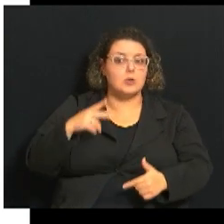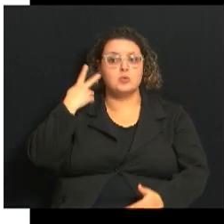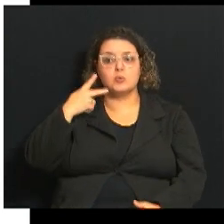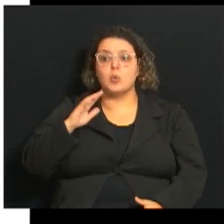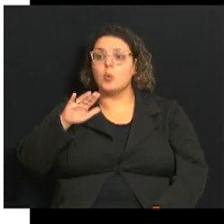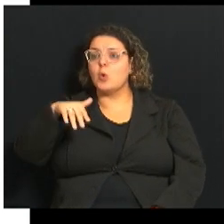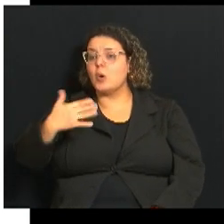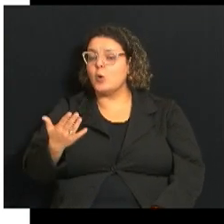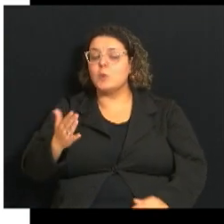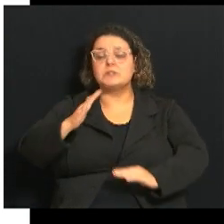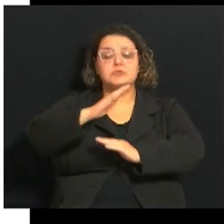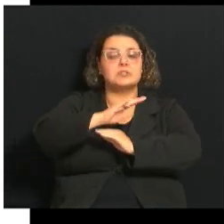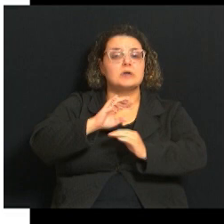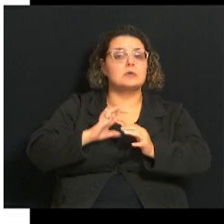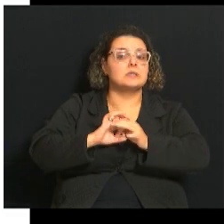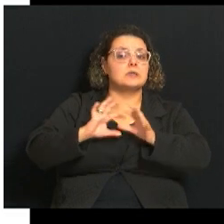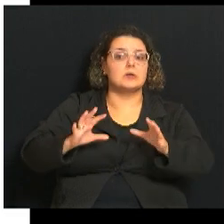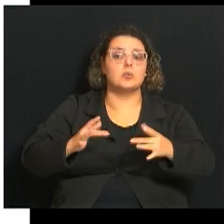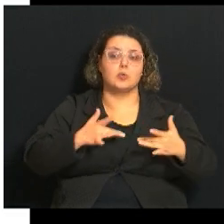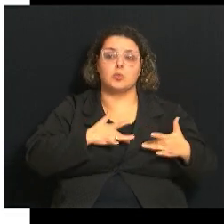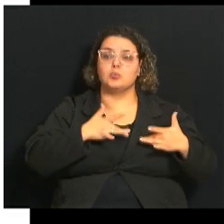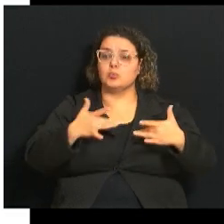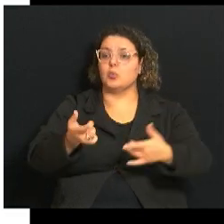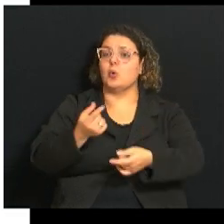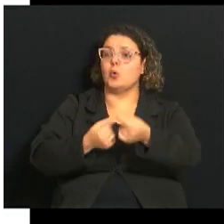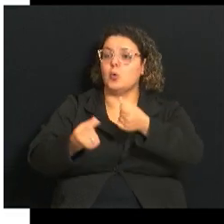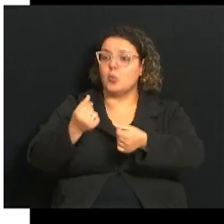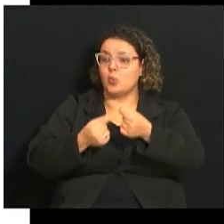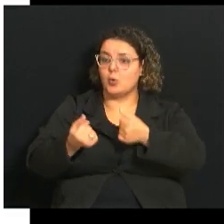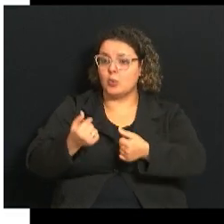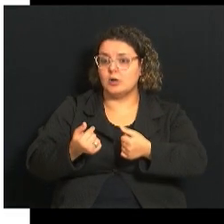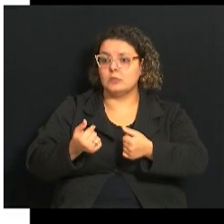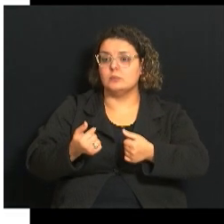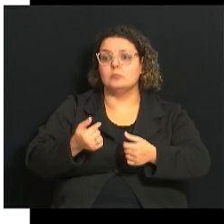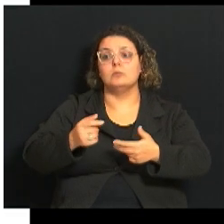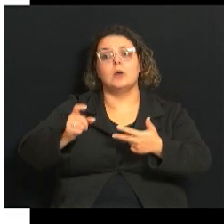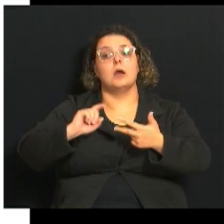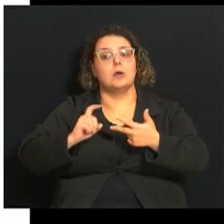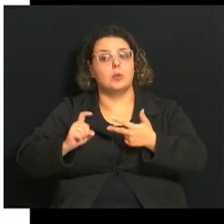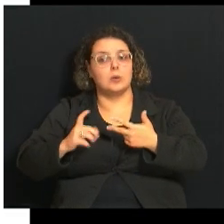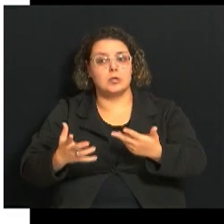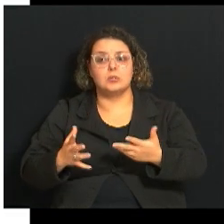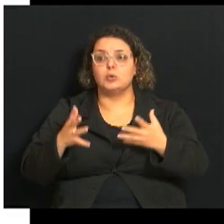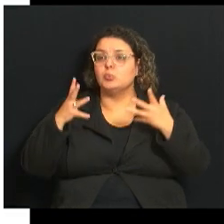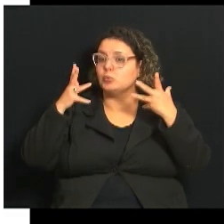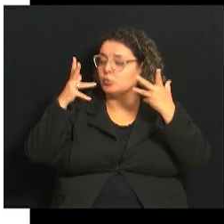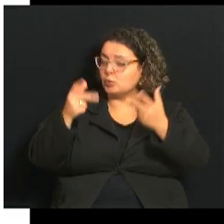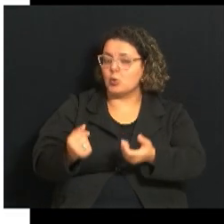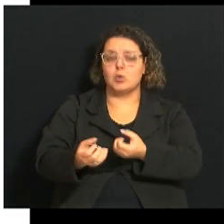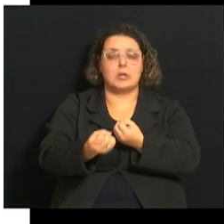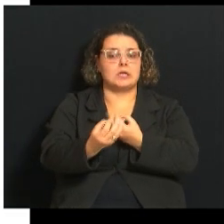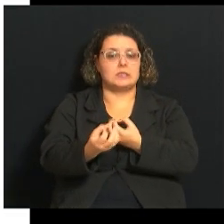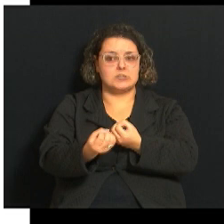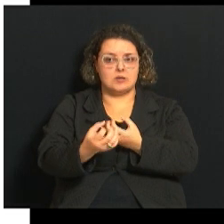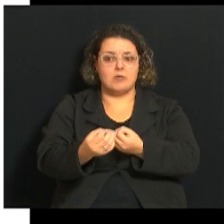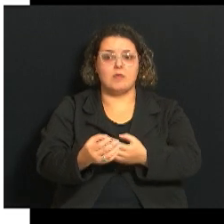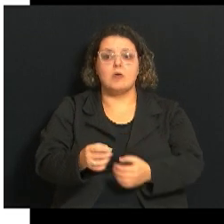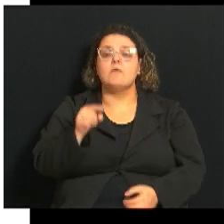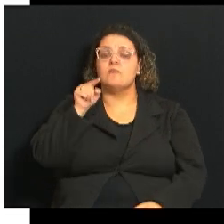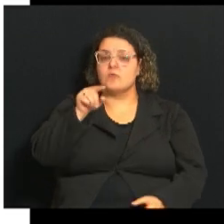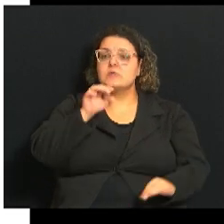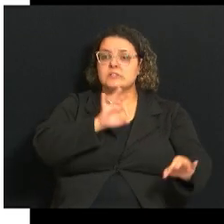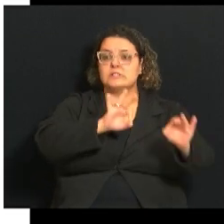Câmara disponibiliza e doa um dinheiro para o Executivo. Então, todas as informações você acompanha aqui